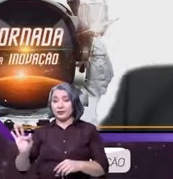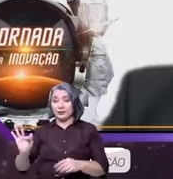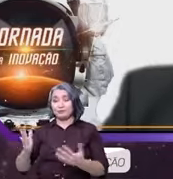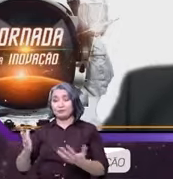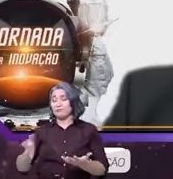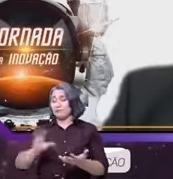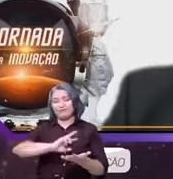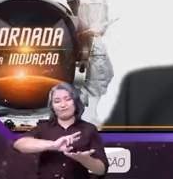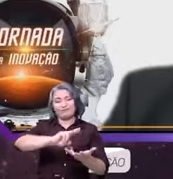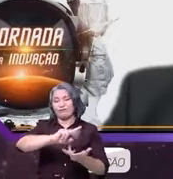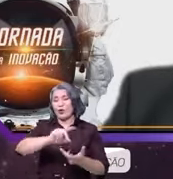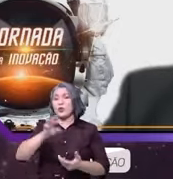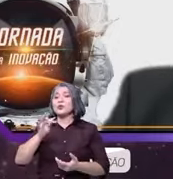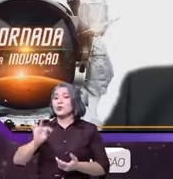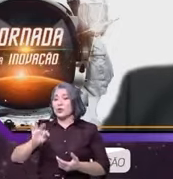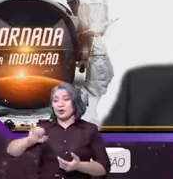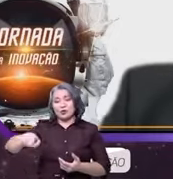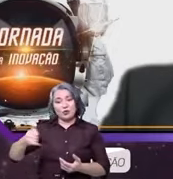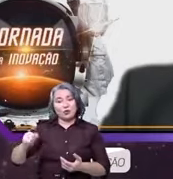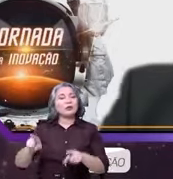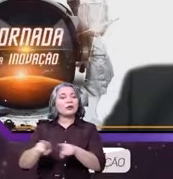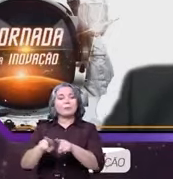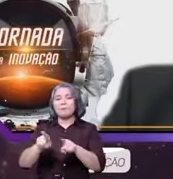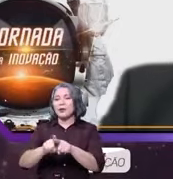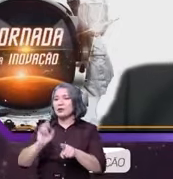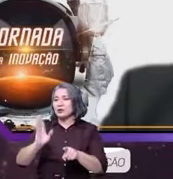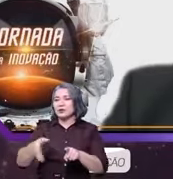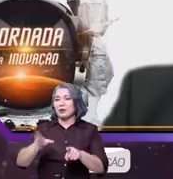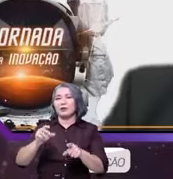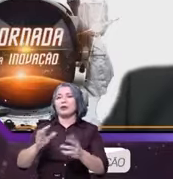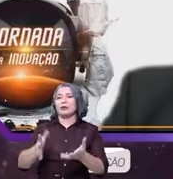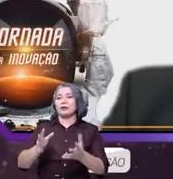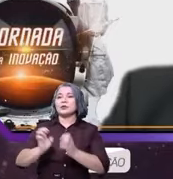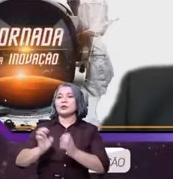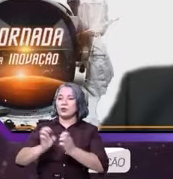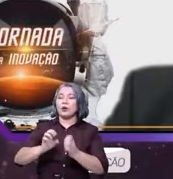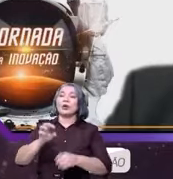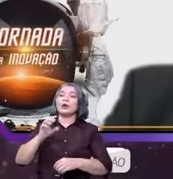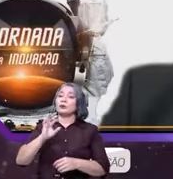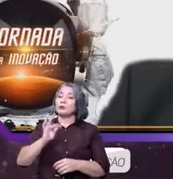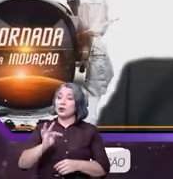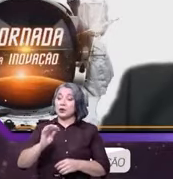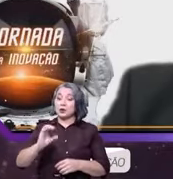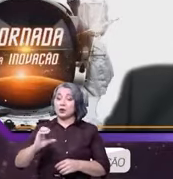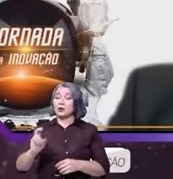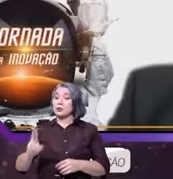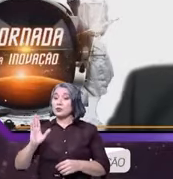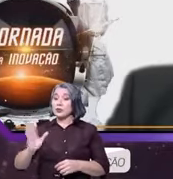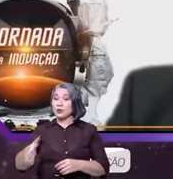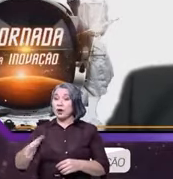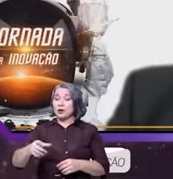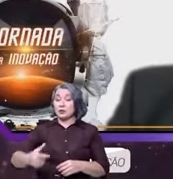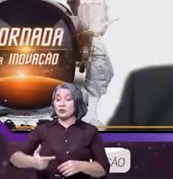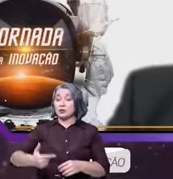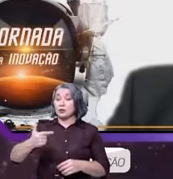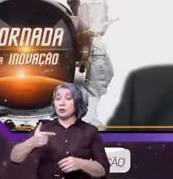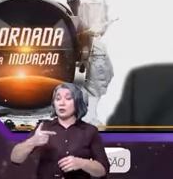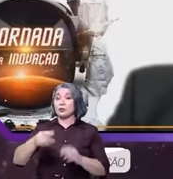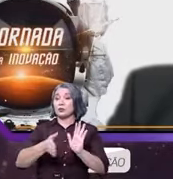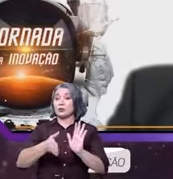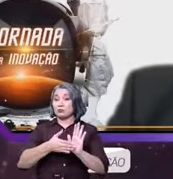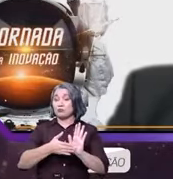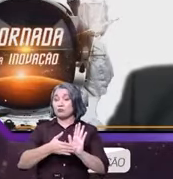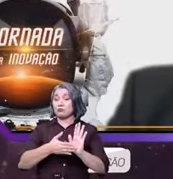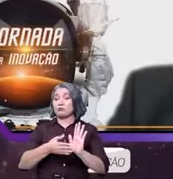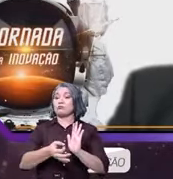inúmeros TJs também já utilizam, o próprio TCU já participa já da segunda modelo de trabalho